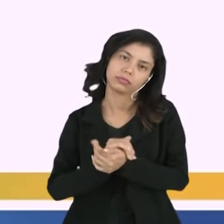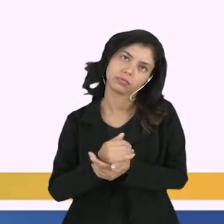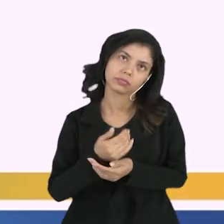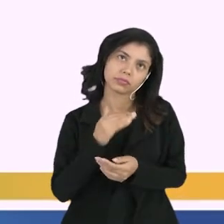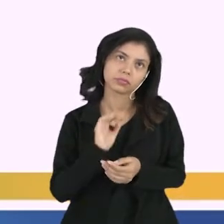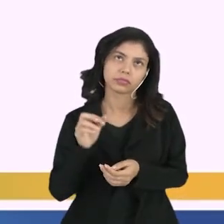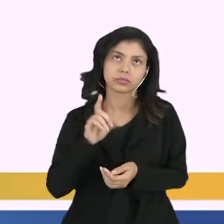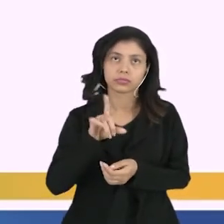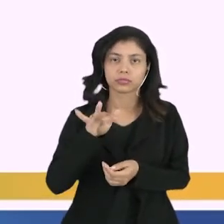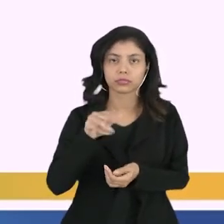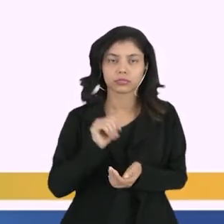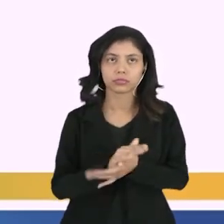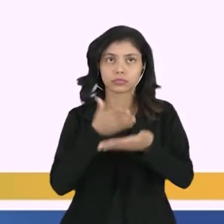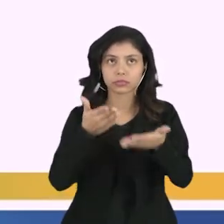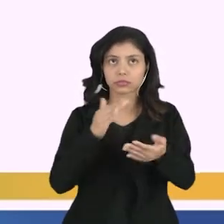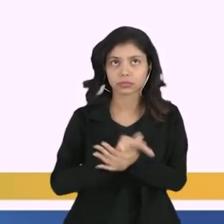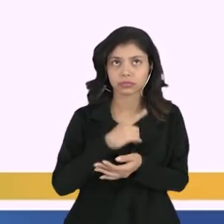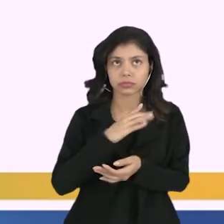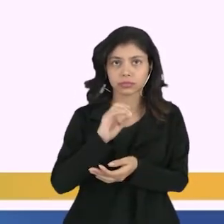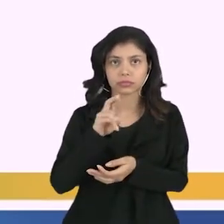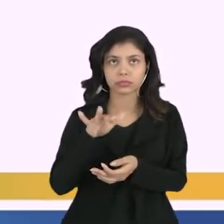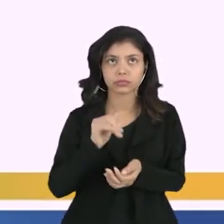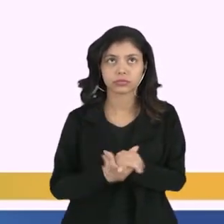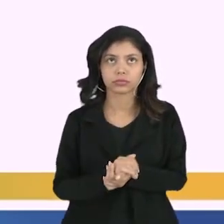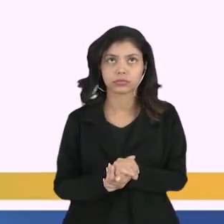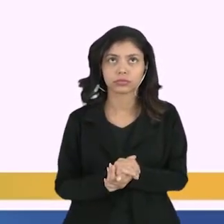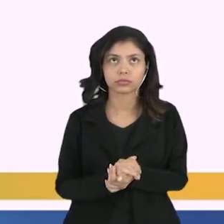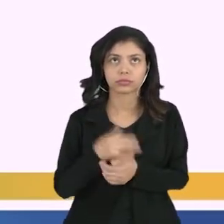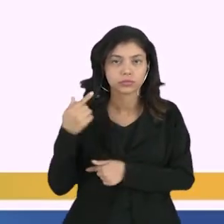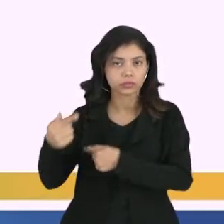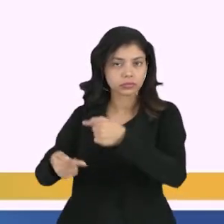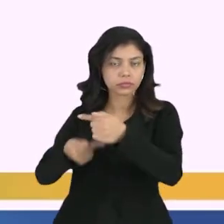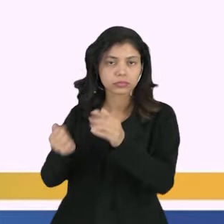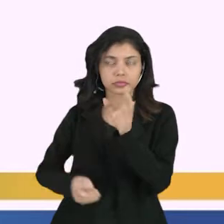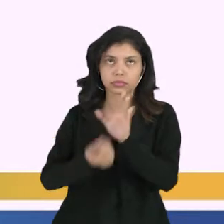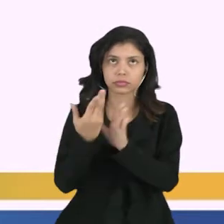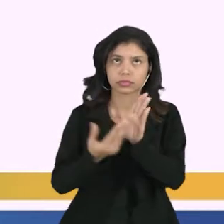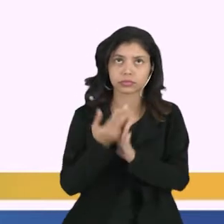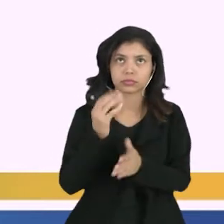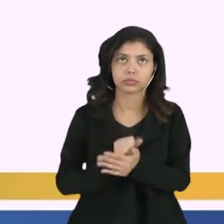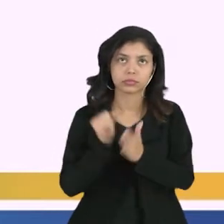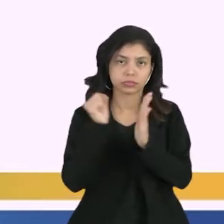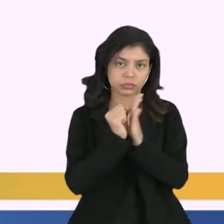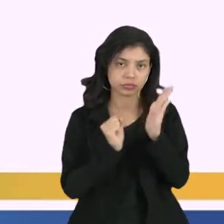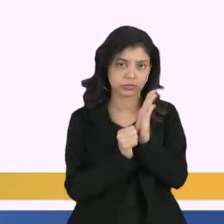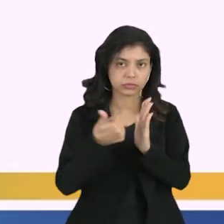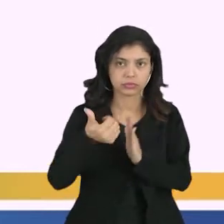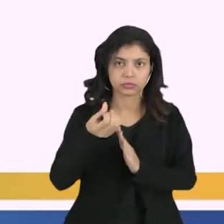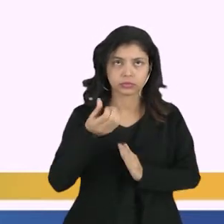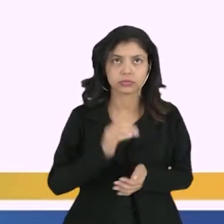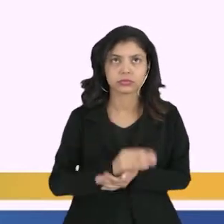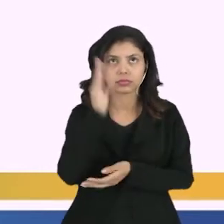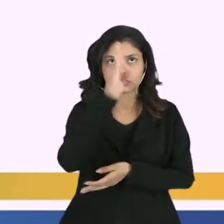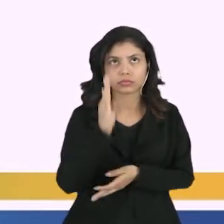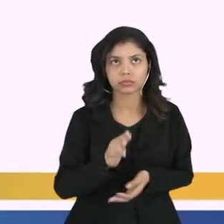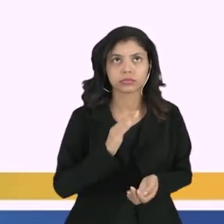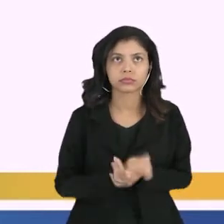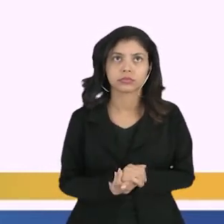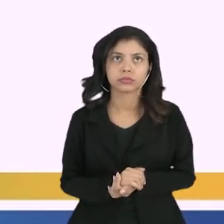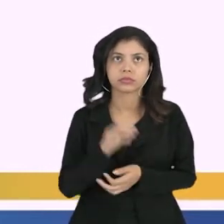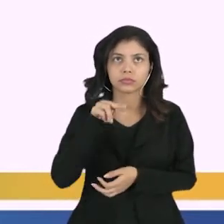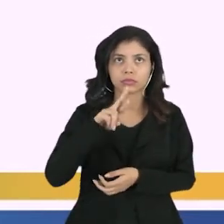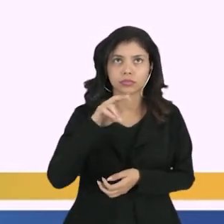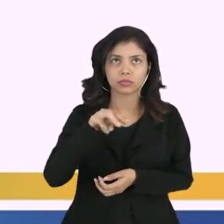no litoral. E aqui nós temos as capitanias hereditárias que foram criadas aí no século XVI no Brasil, né? Que